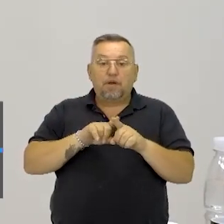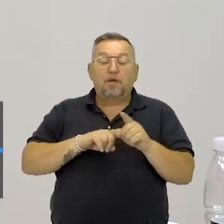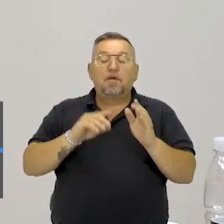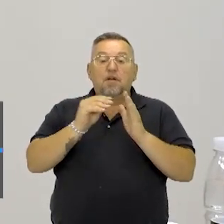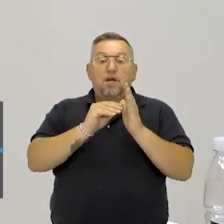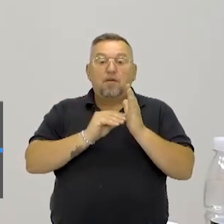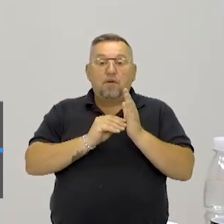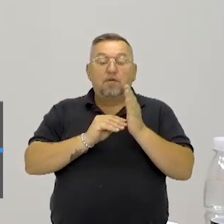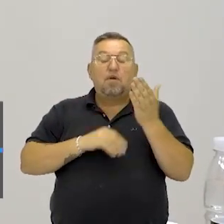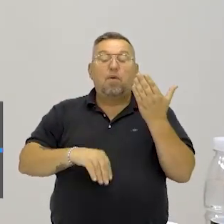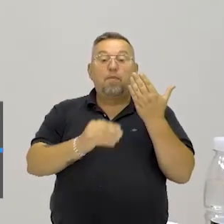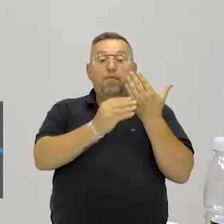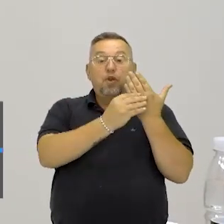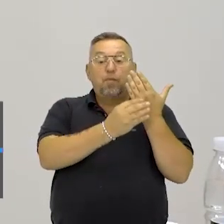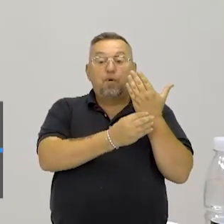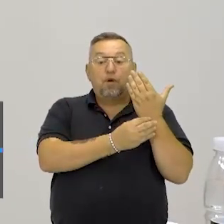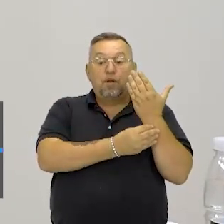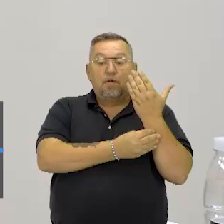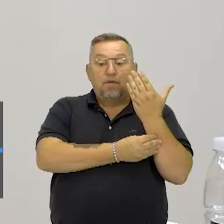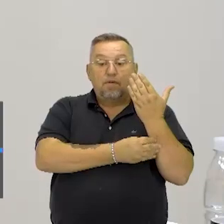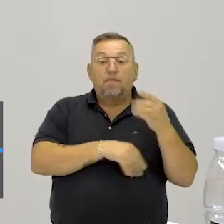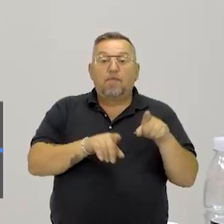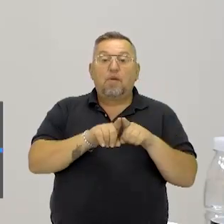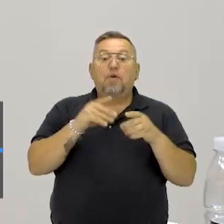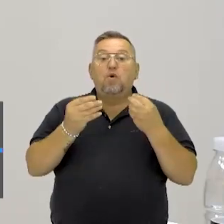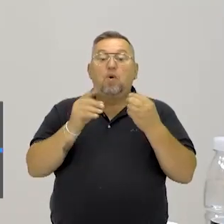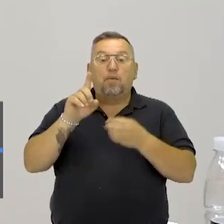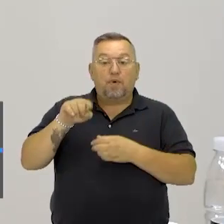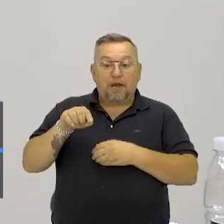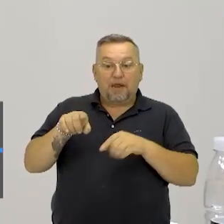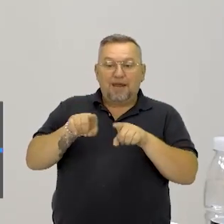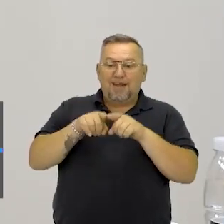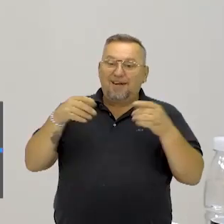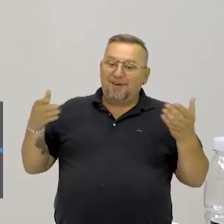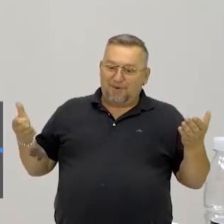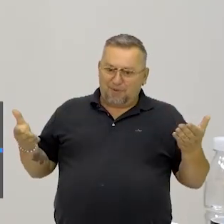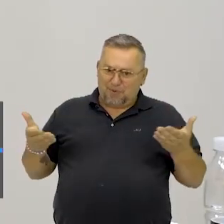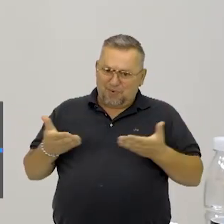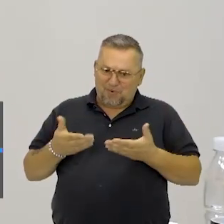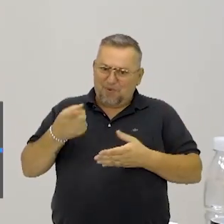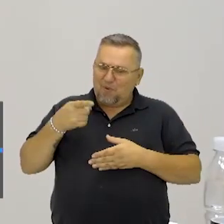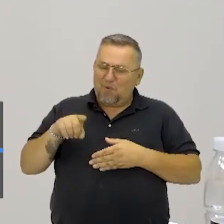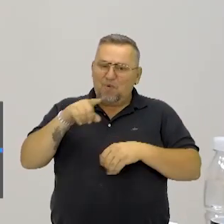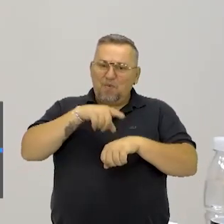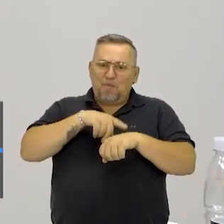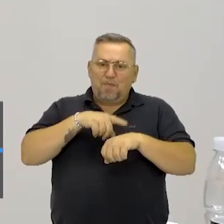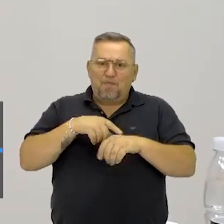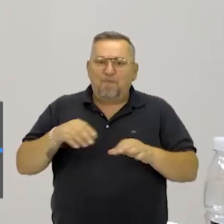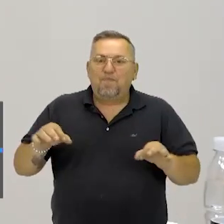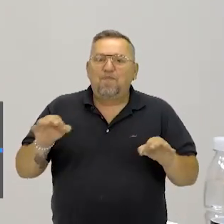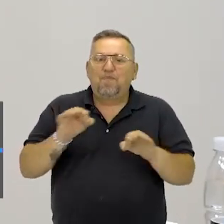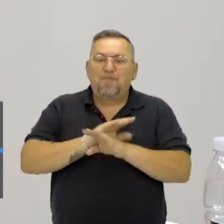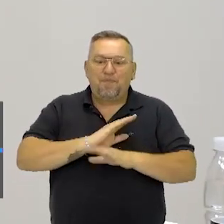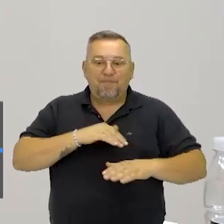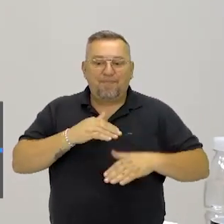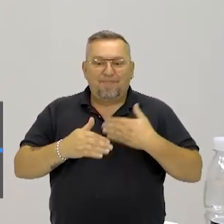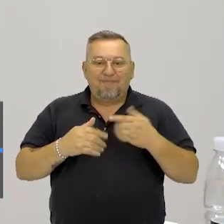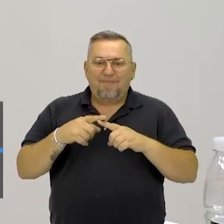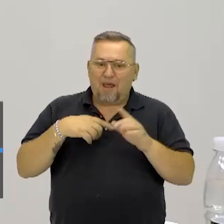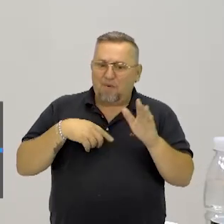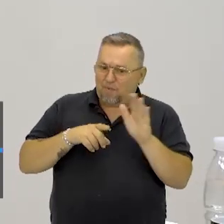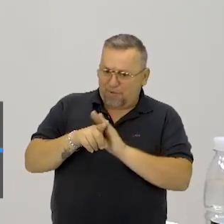referências bibliográficas e somente uma bibliografia, como funciona. E hoje, no último momento aí, para finalizar essa sequência, tem